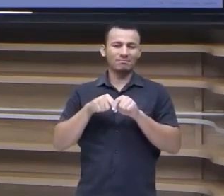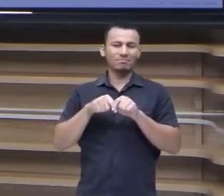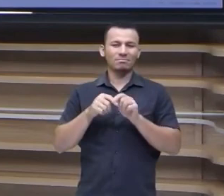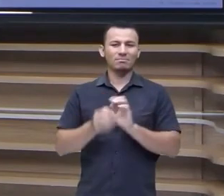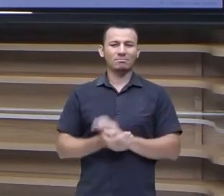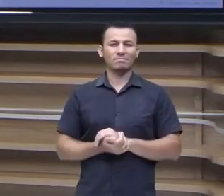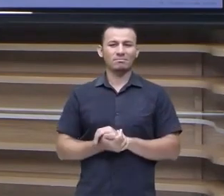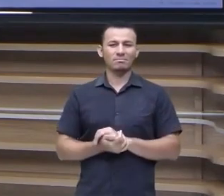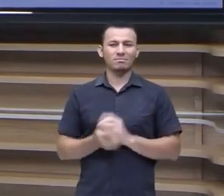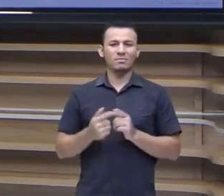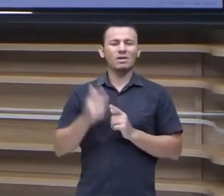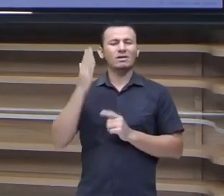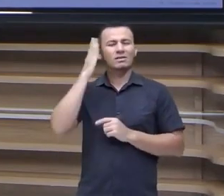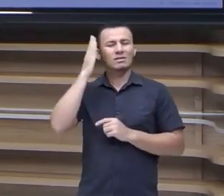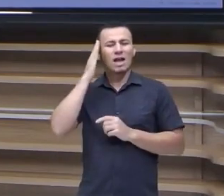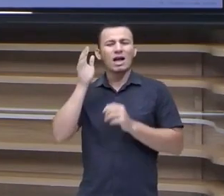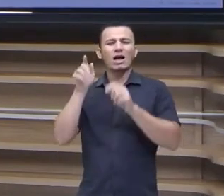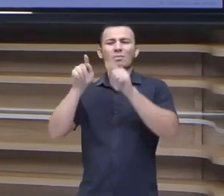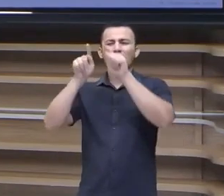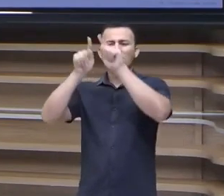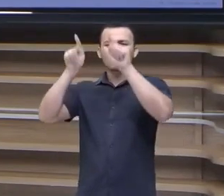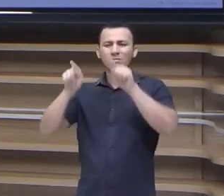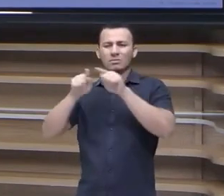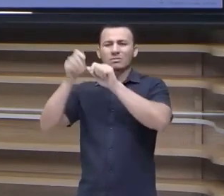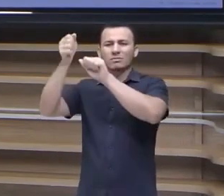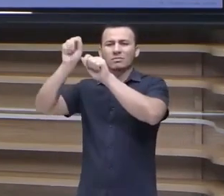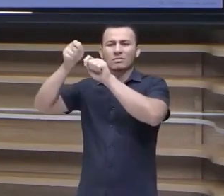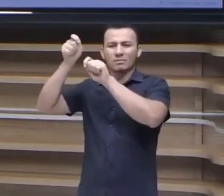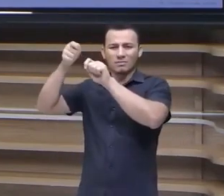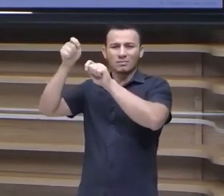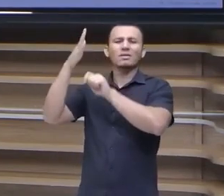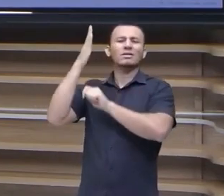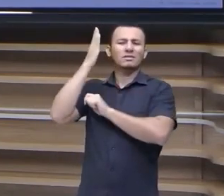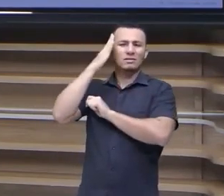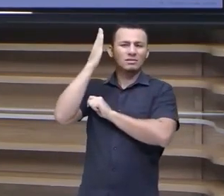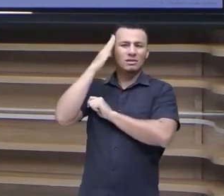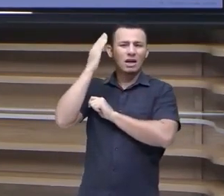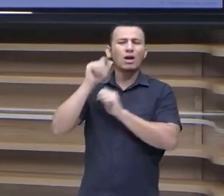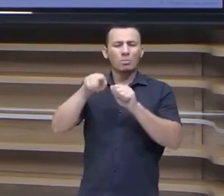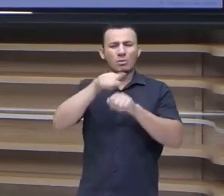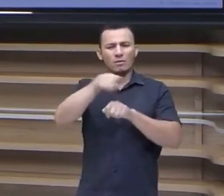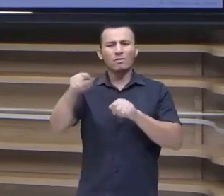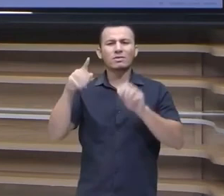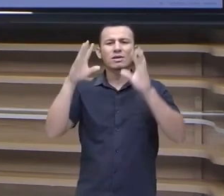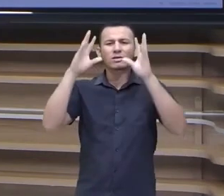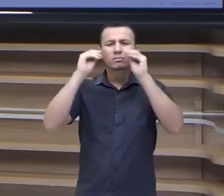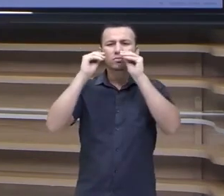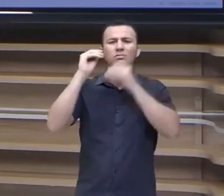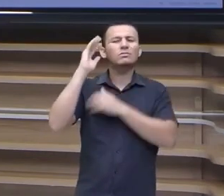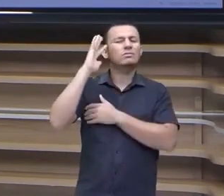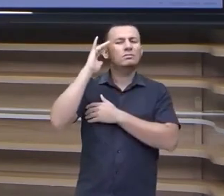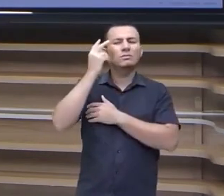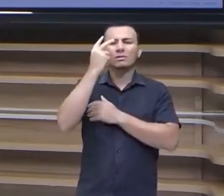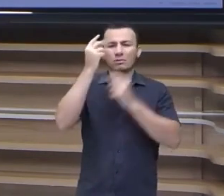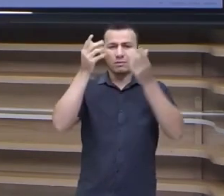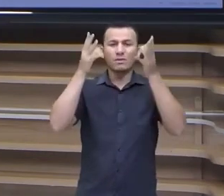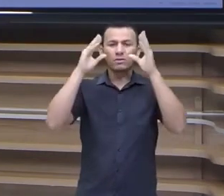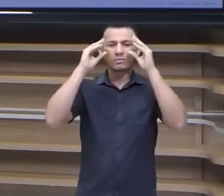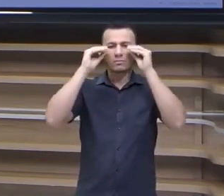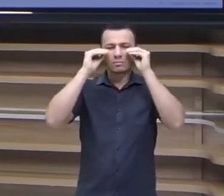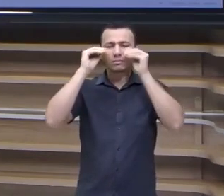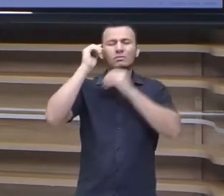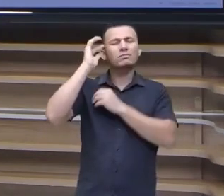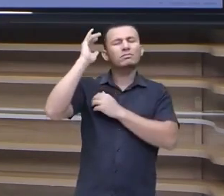sabendo ali onde está o nosso armário. Fechou, Nil? Lembre. Veja se vocês conseguem lembrar da sala de aula de vocês. Onde